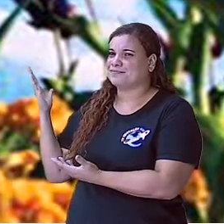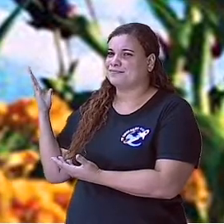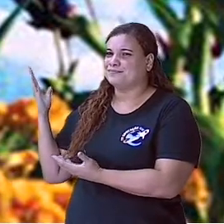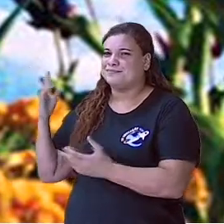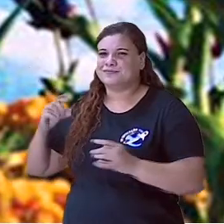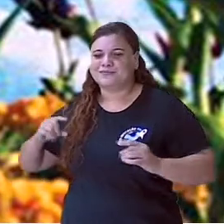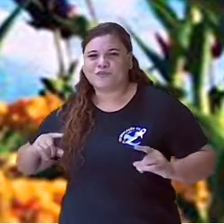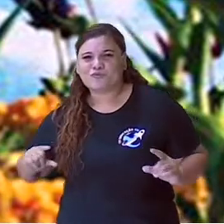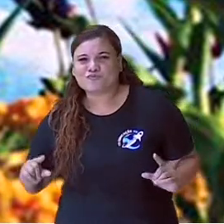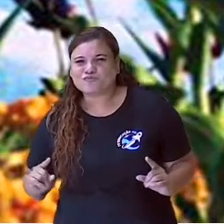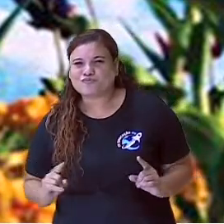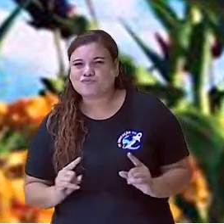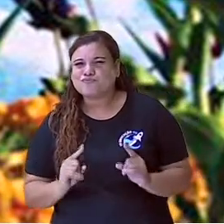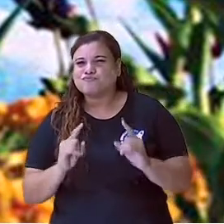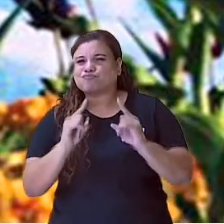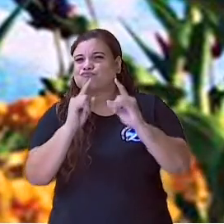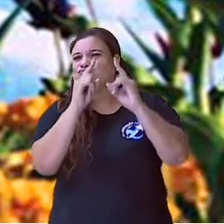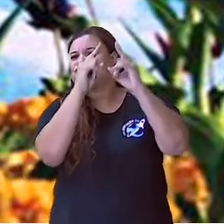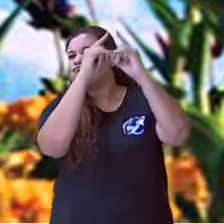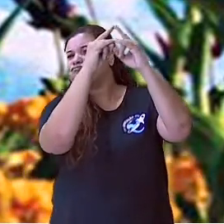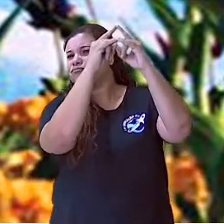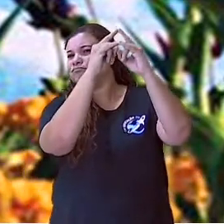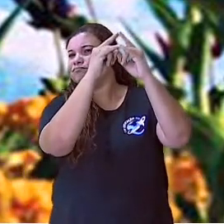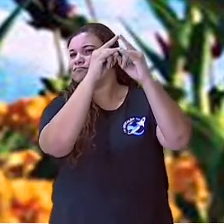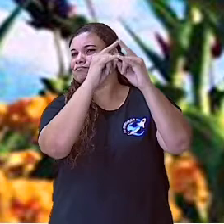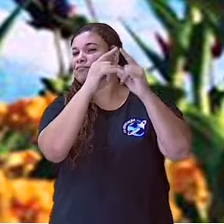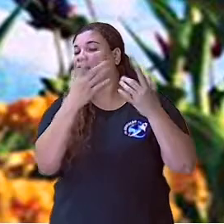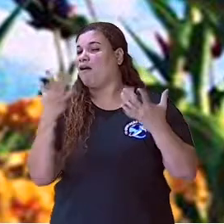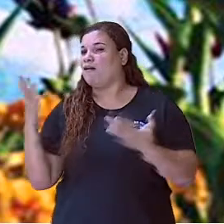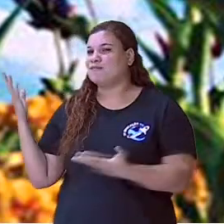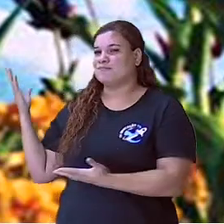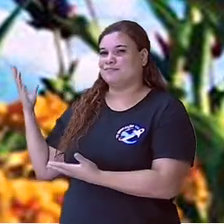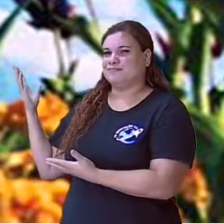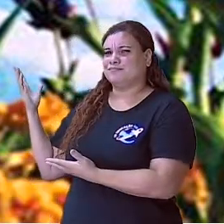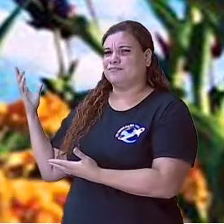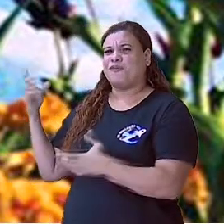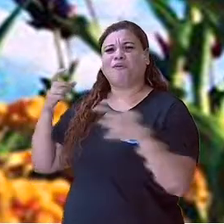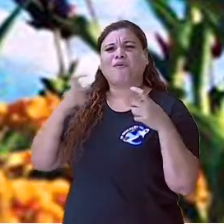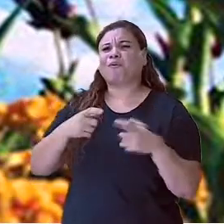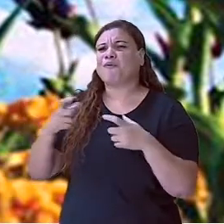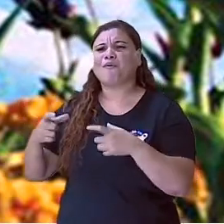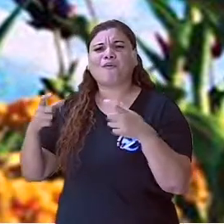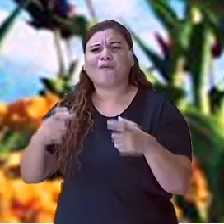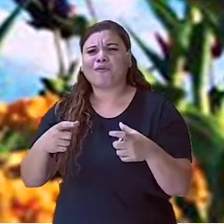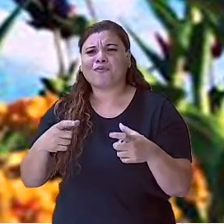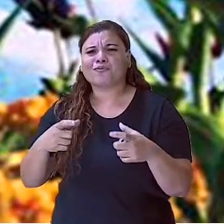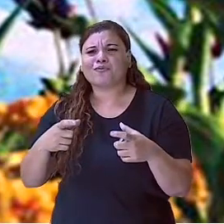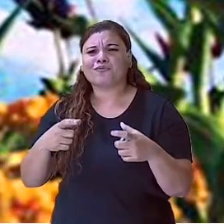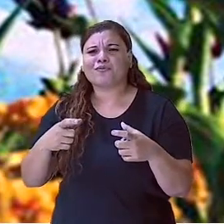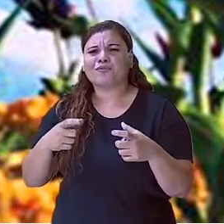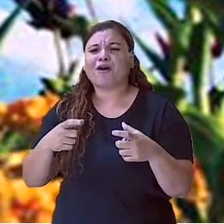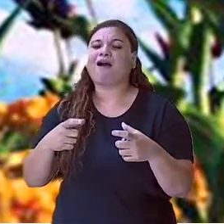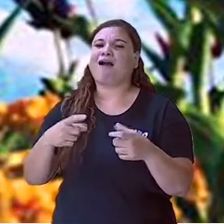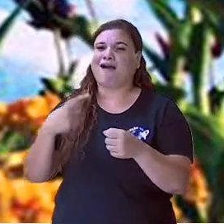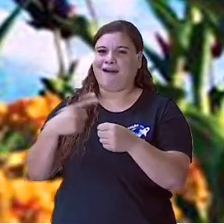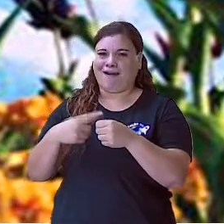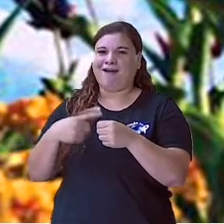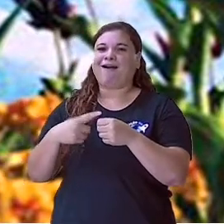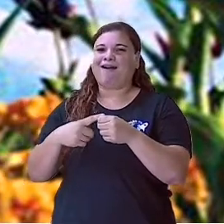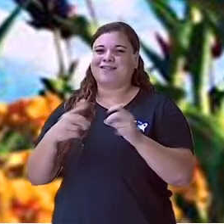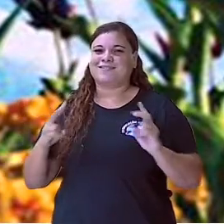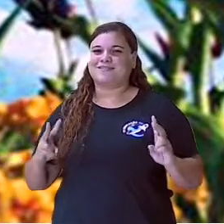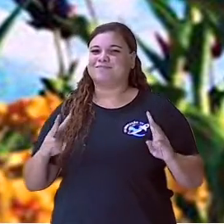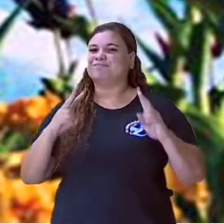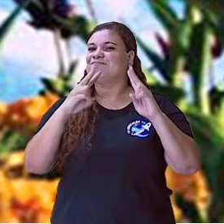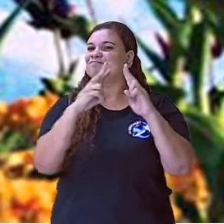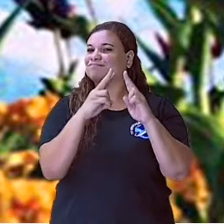isso? E na primavera, mais uma vez, nós estamos destacando aí as flores nessa